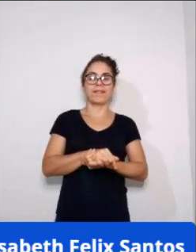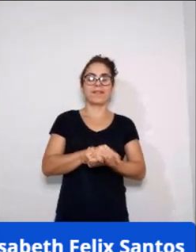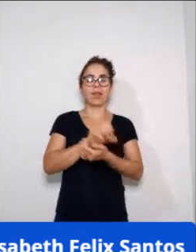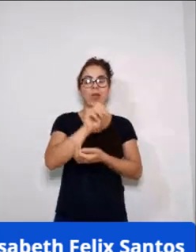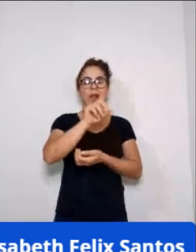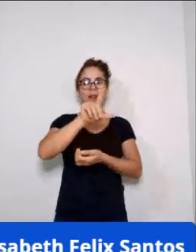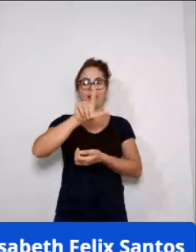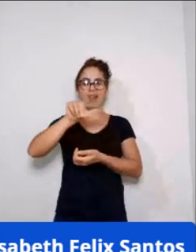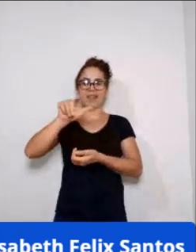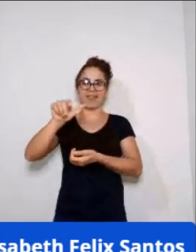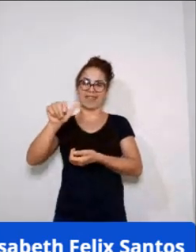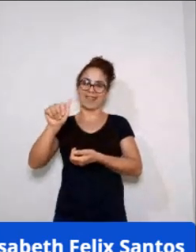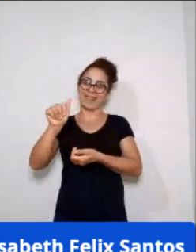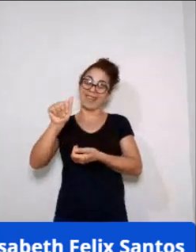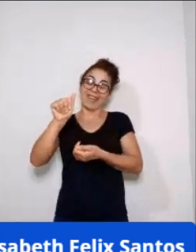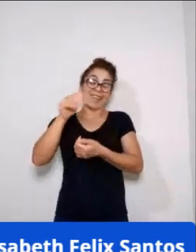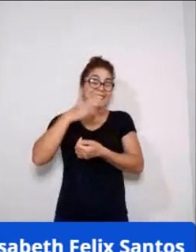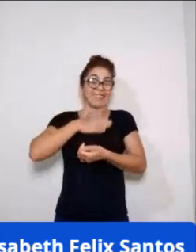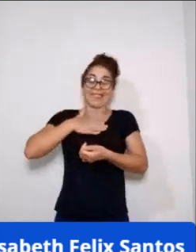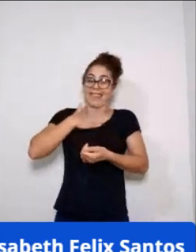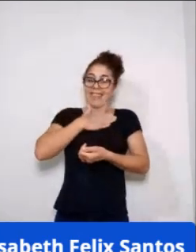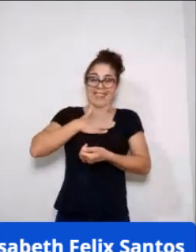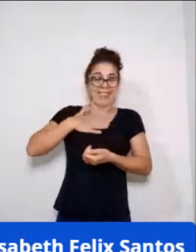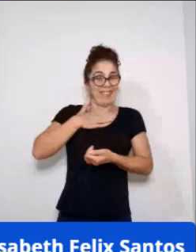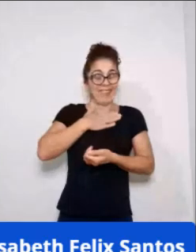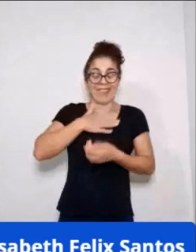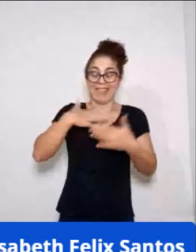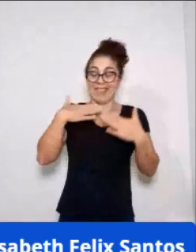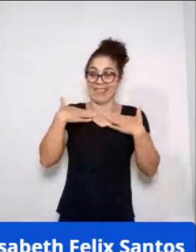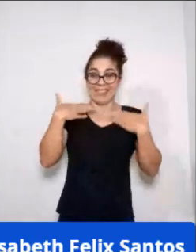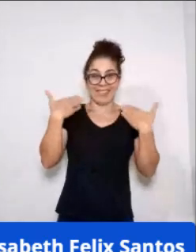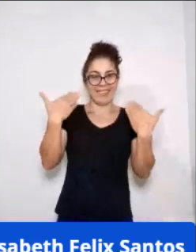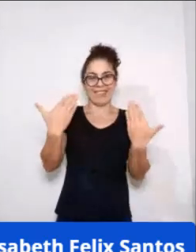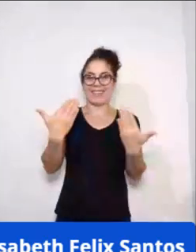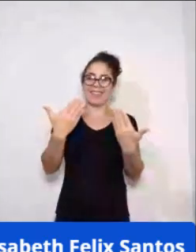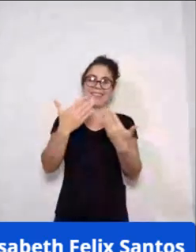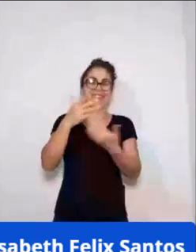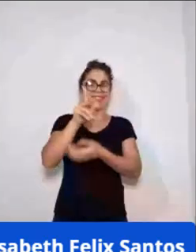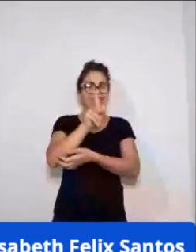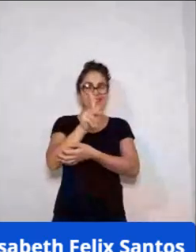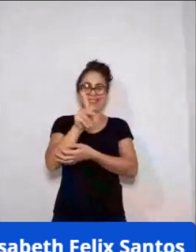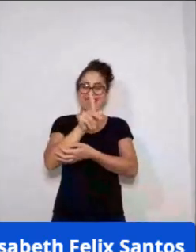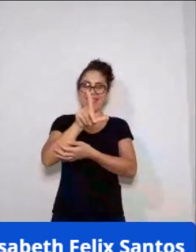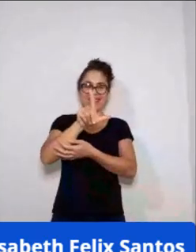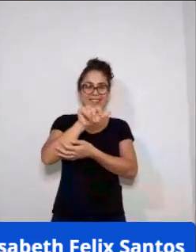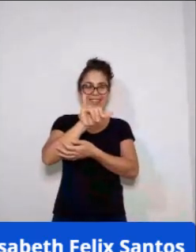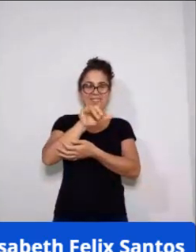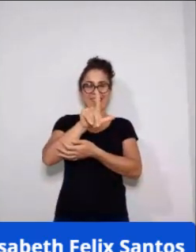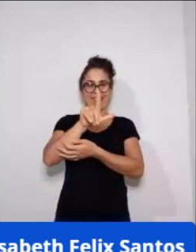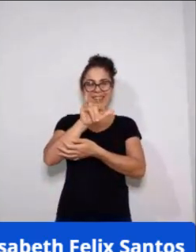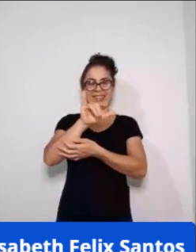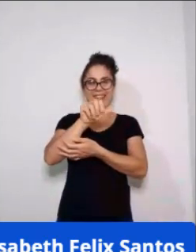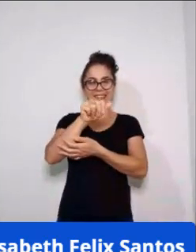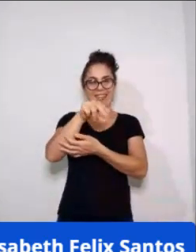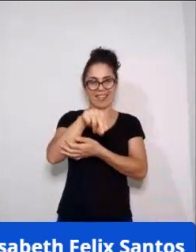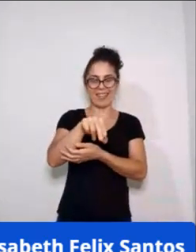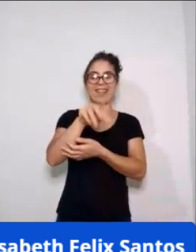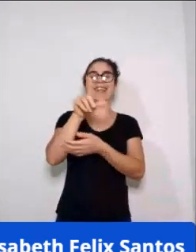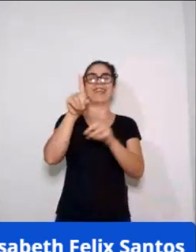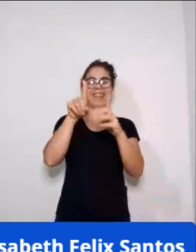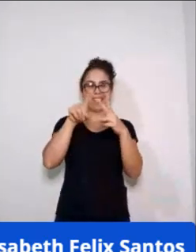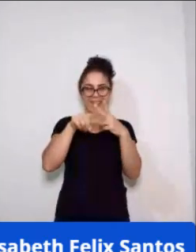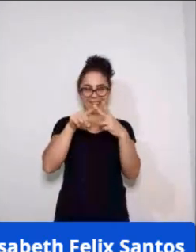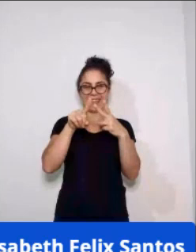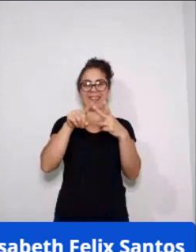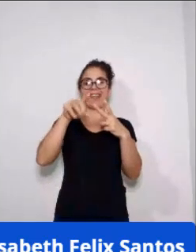Olá, Oi. eu estou maravilhada aqui. A professora Lília, lá no Vanderlei Rosa, a